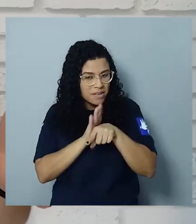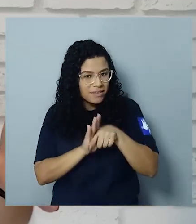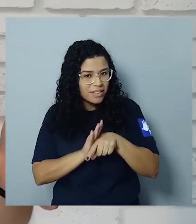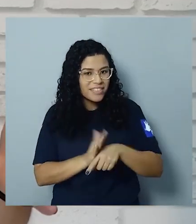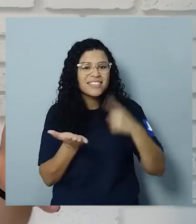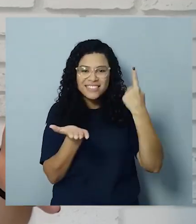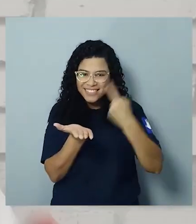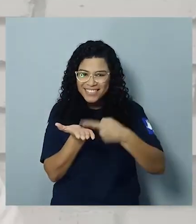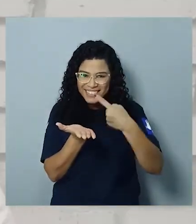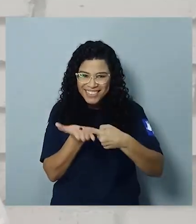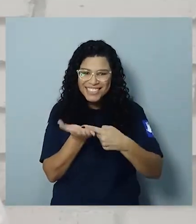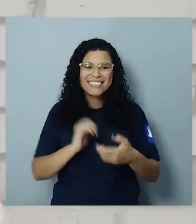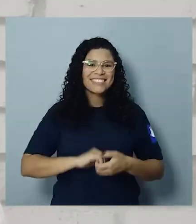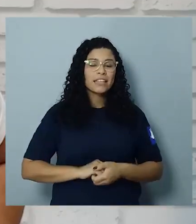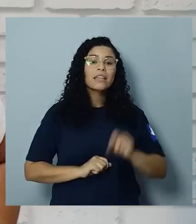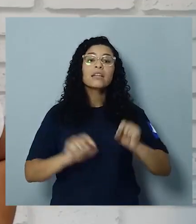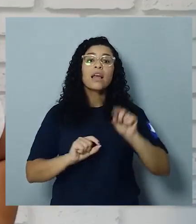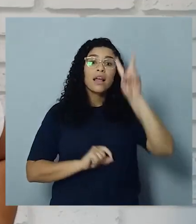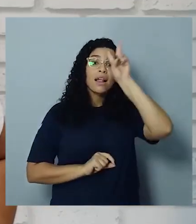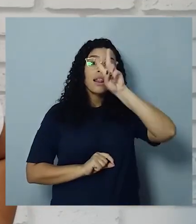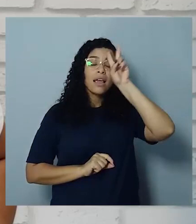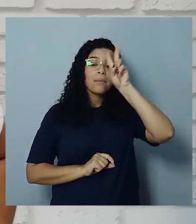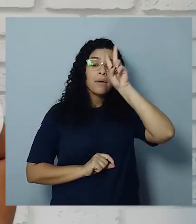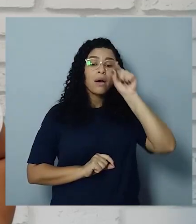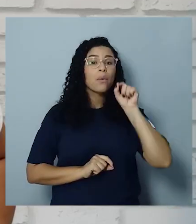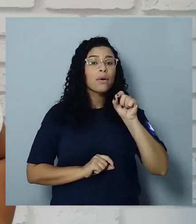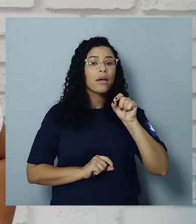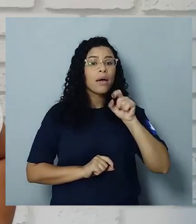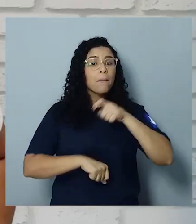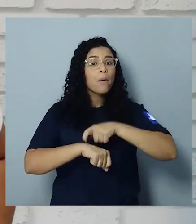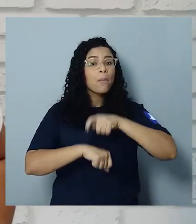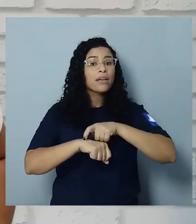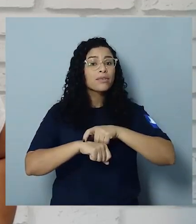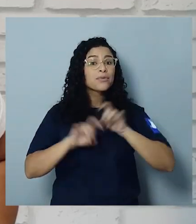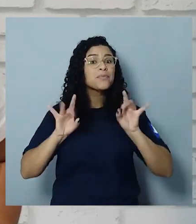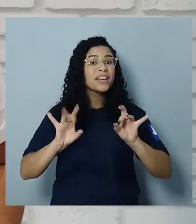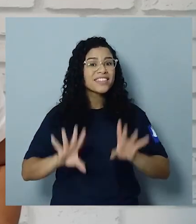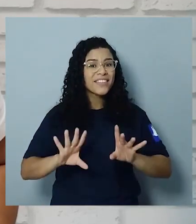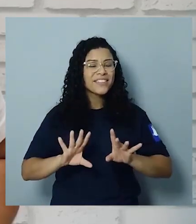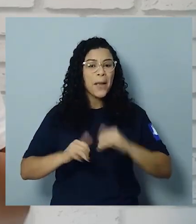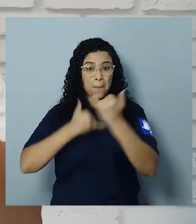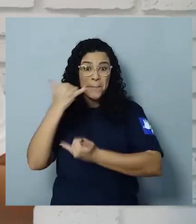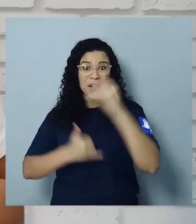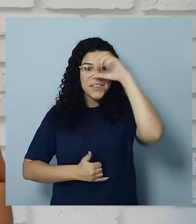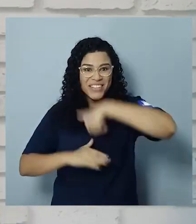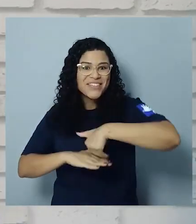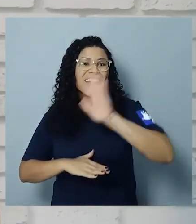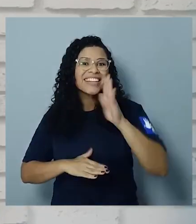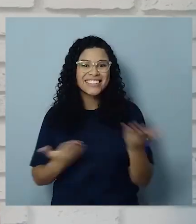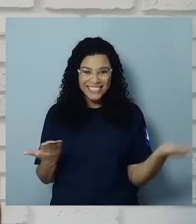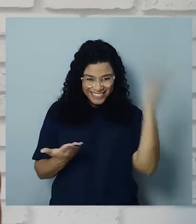toda a nossa pesquisa combinava quem ainda o nome do nosso cantinho especial isso mesmo é